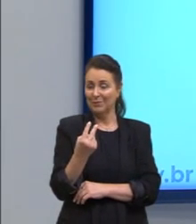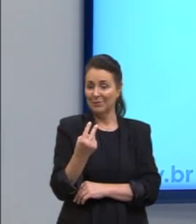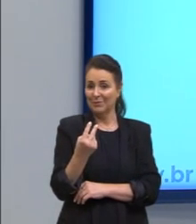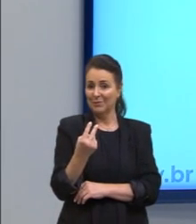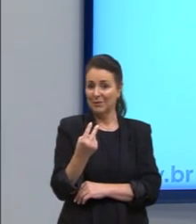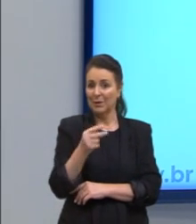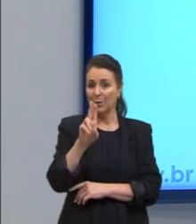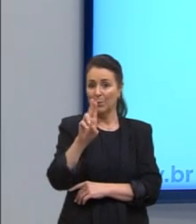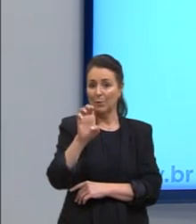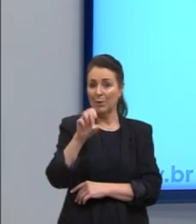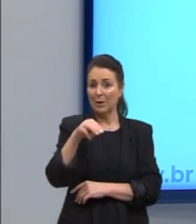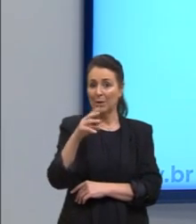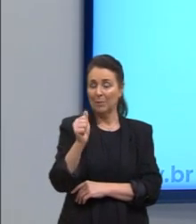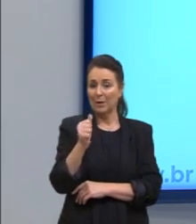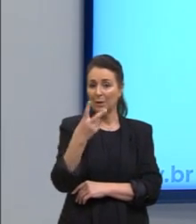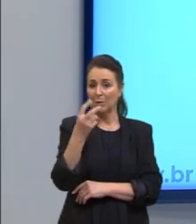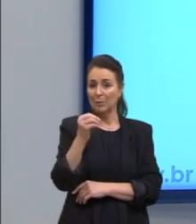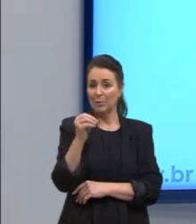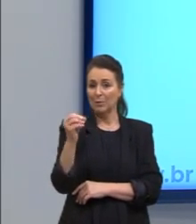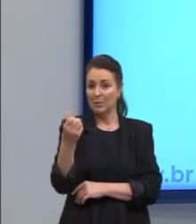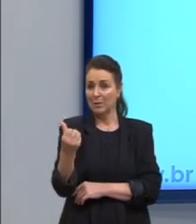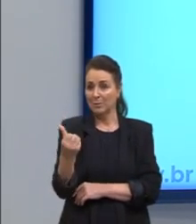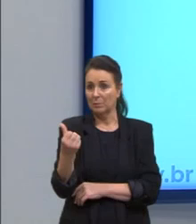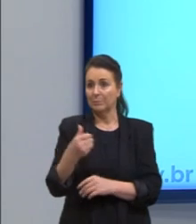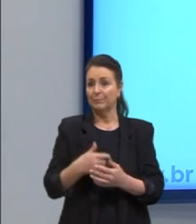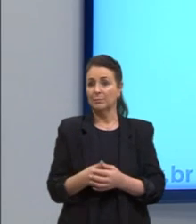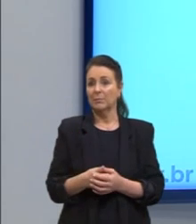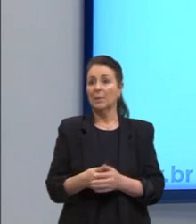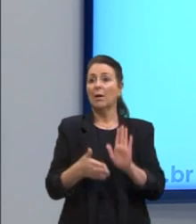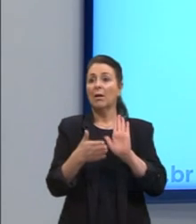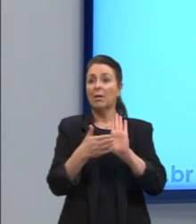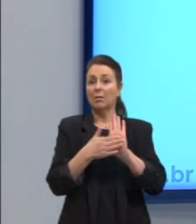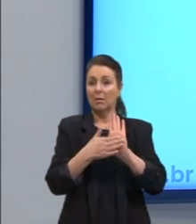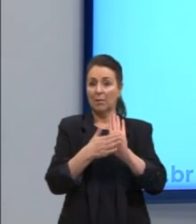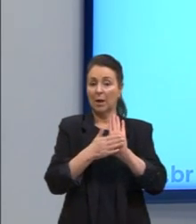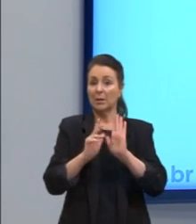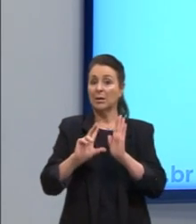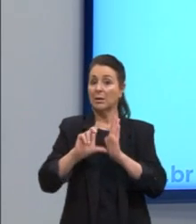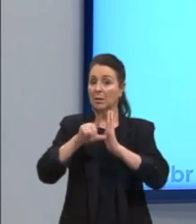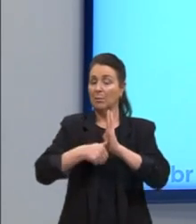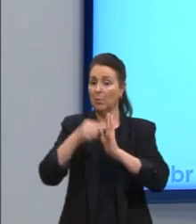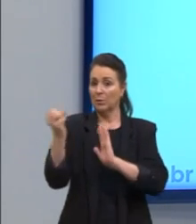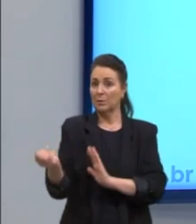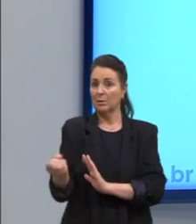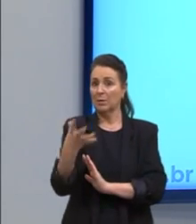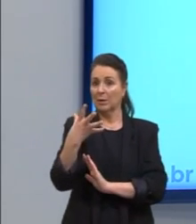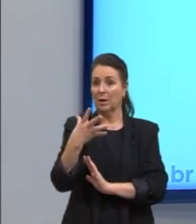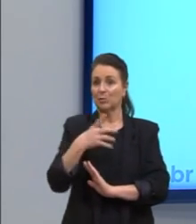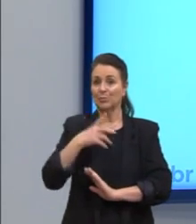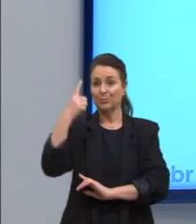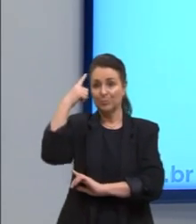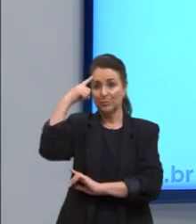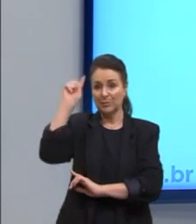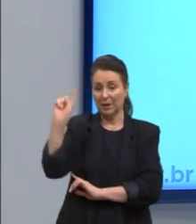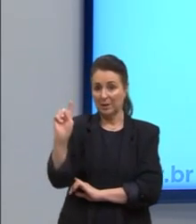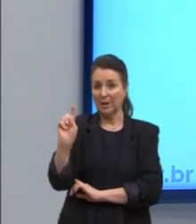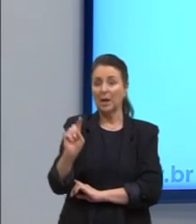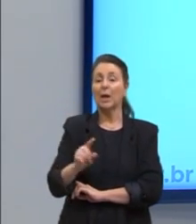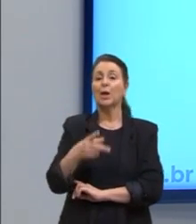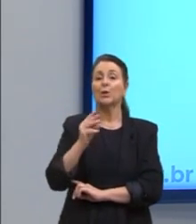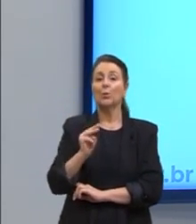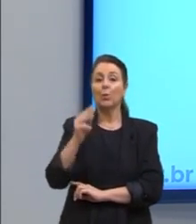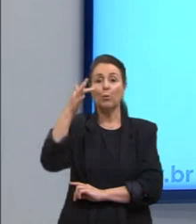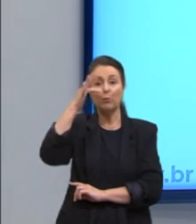da UEMA 2006 ao tratar ao tratar da pós-modernidade comenta as ideias do Michel foucaul